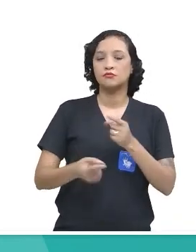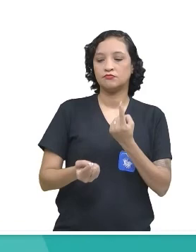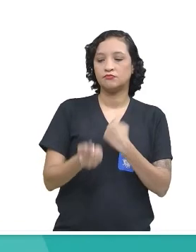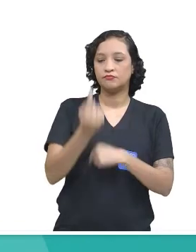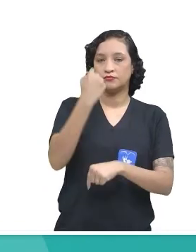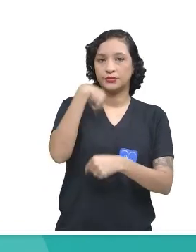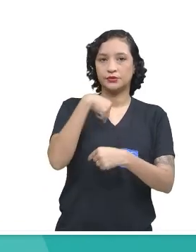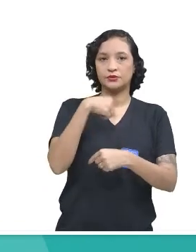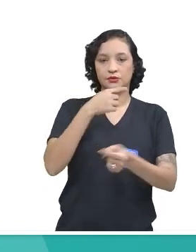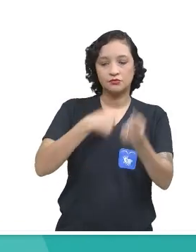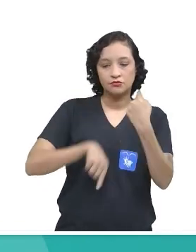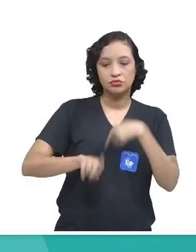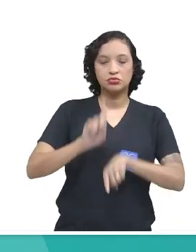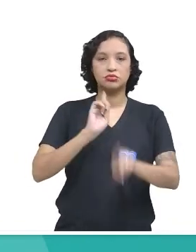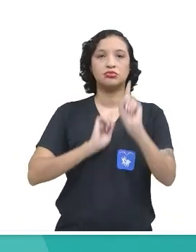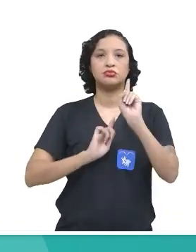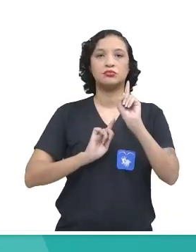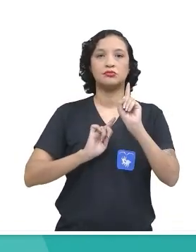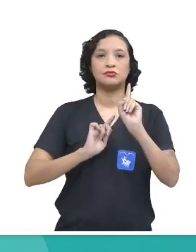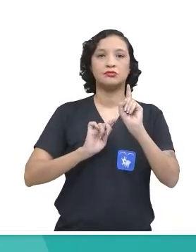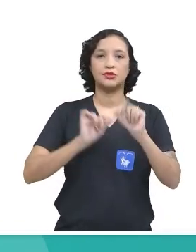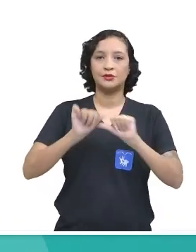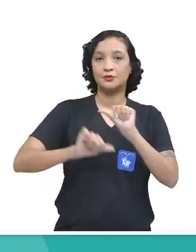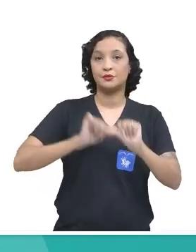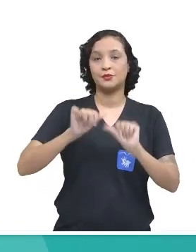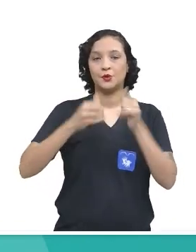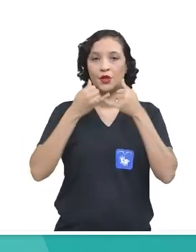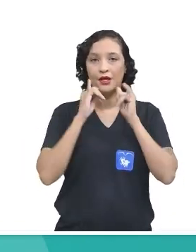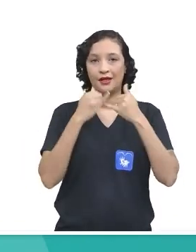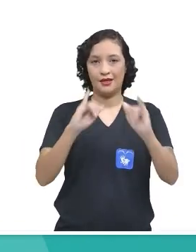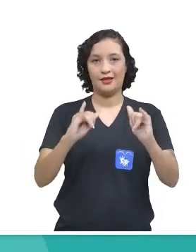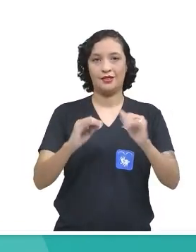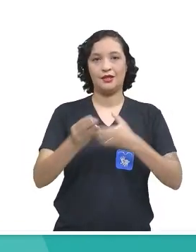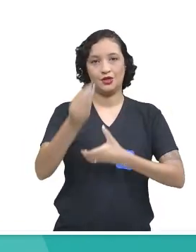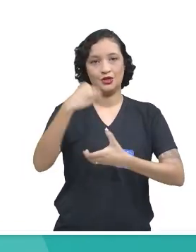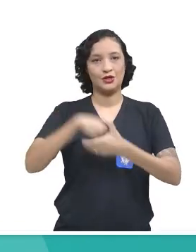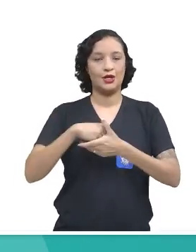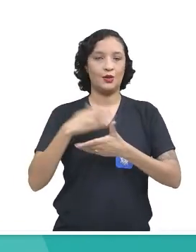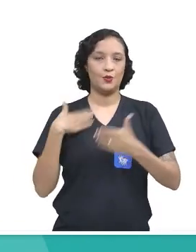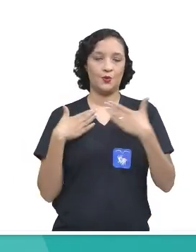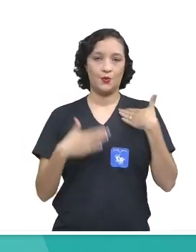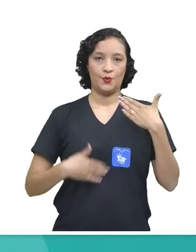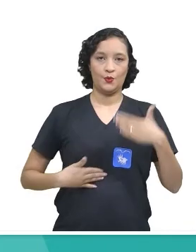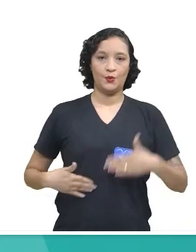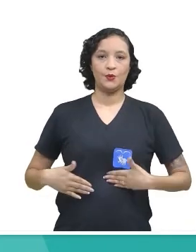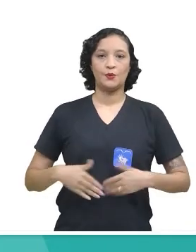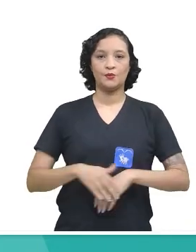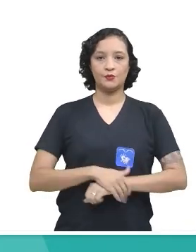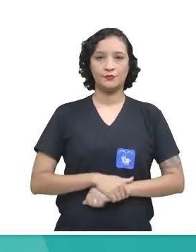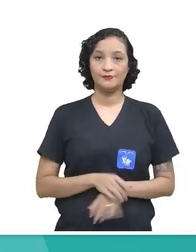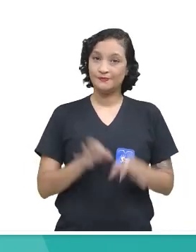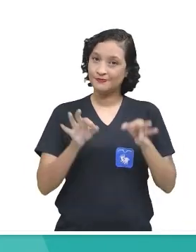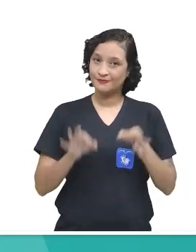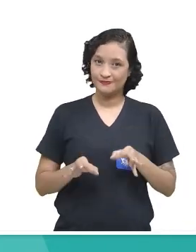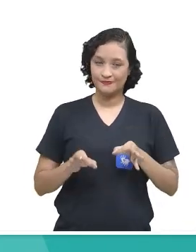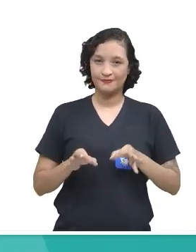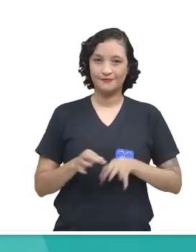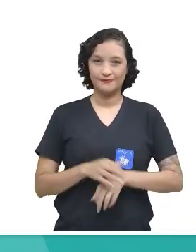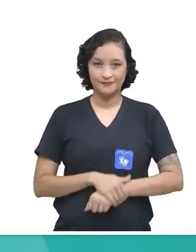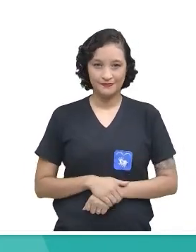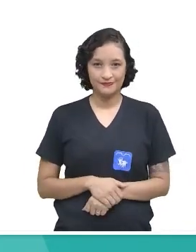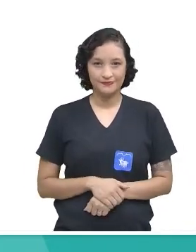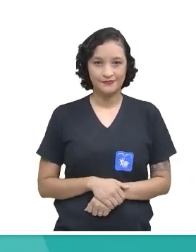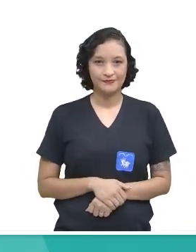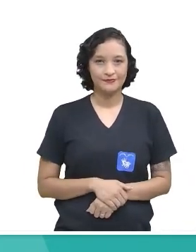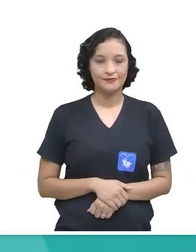nós temos a produção da energia nos nossos músculos, ou em todos os tecidos, certo? Muito bem, eu